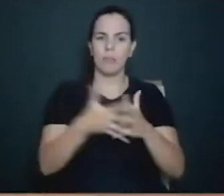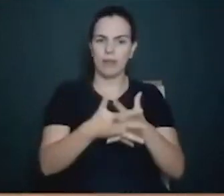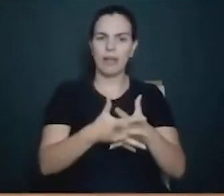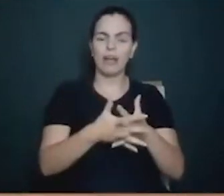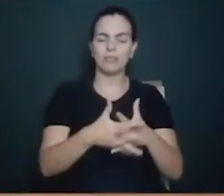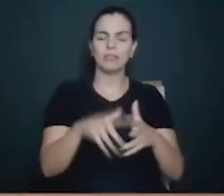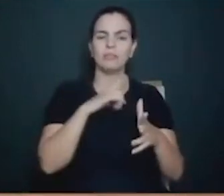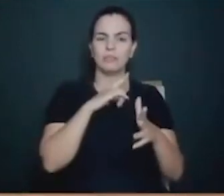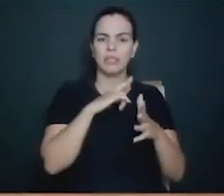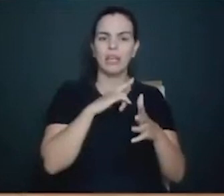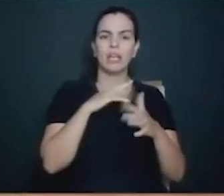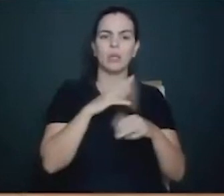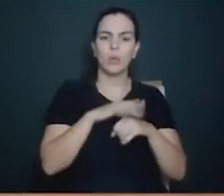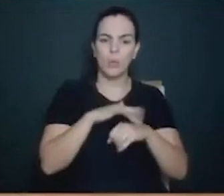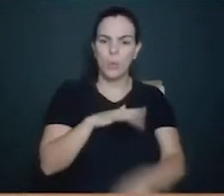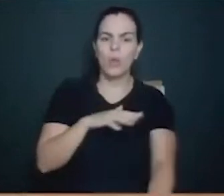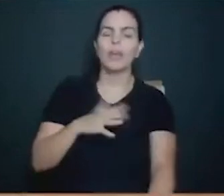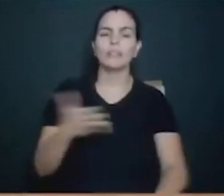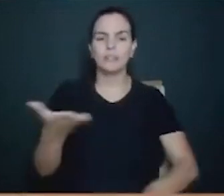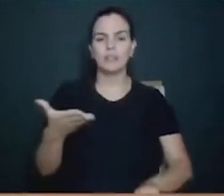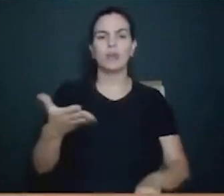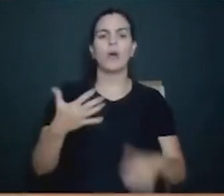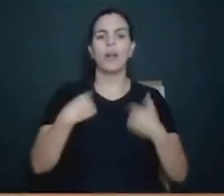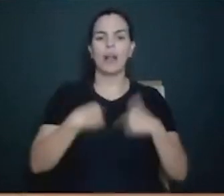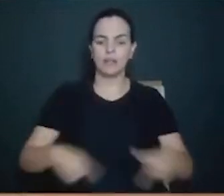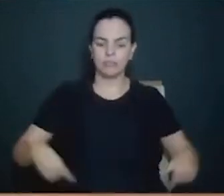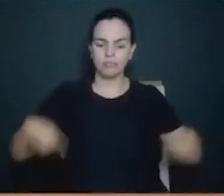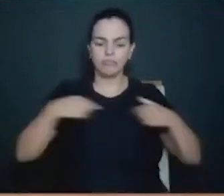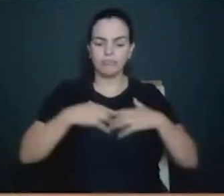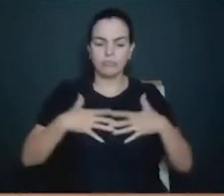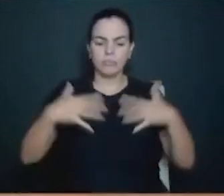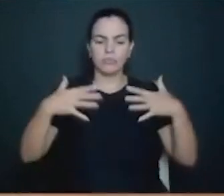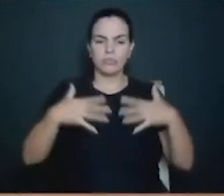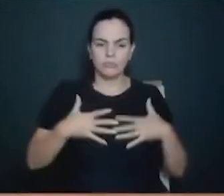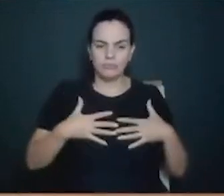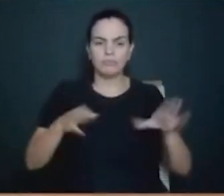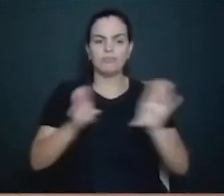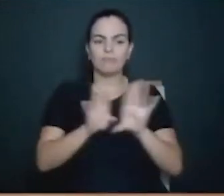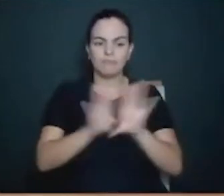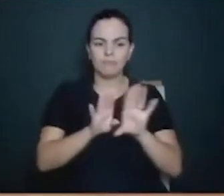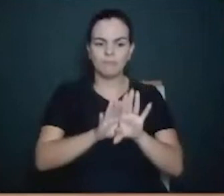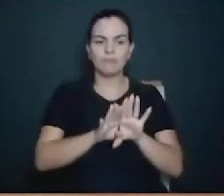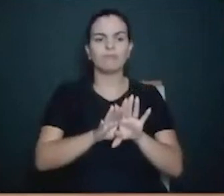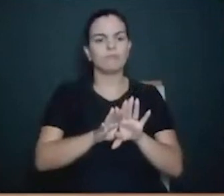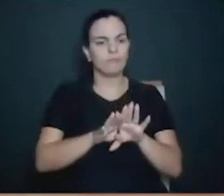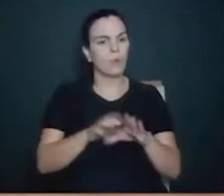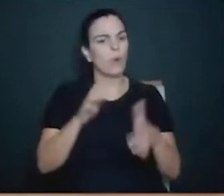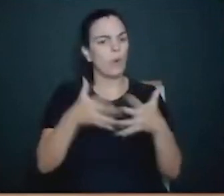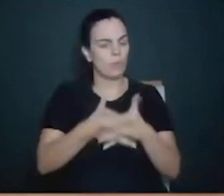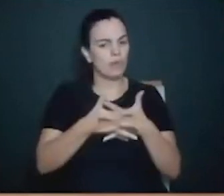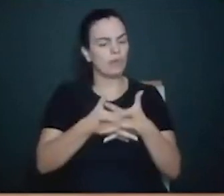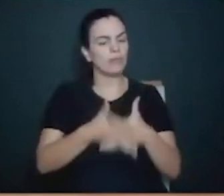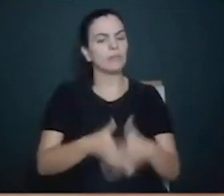troca de estação. A gente tem, né, normalmente nessa época do ano, um aumento de procura para esse atendimento. Então, a